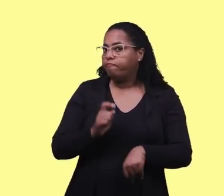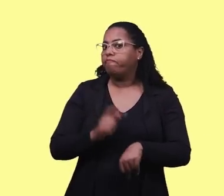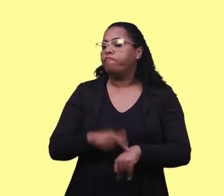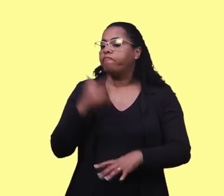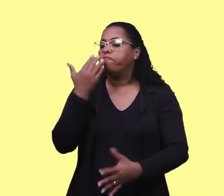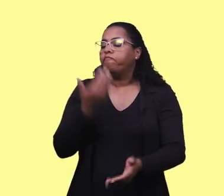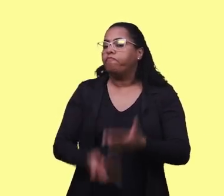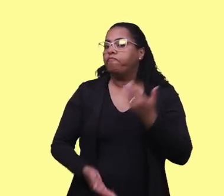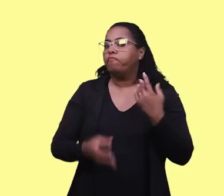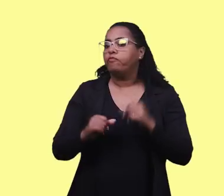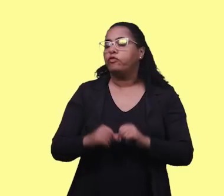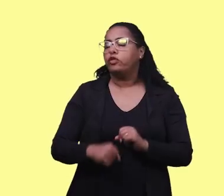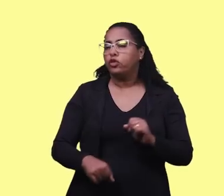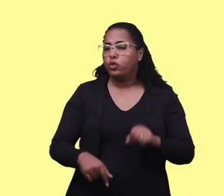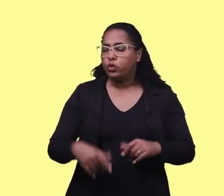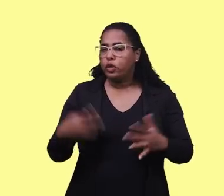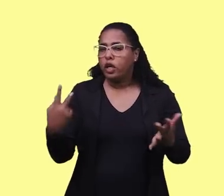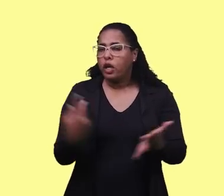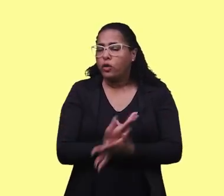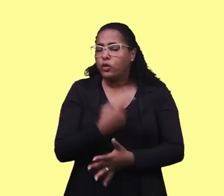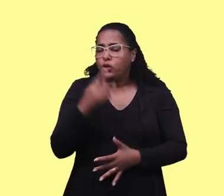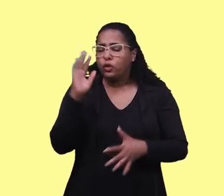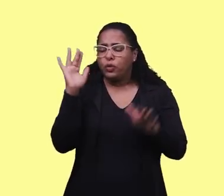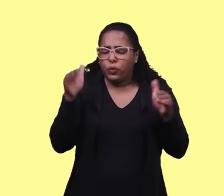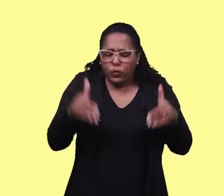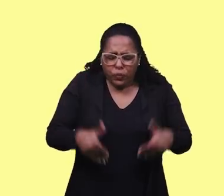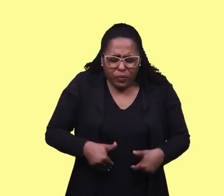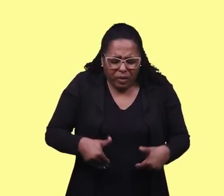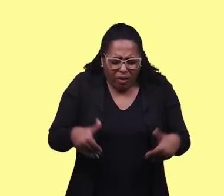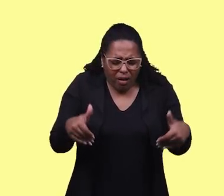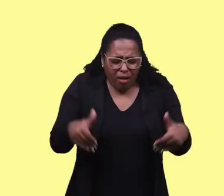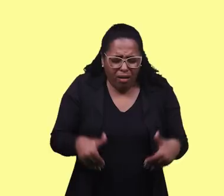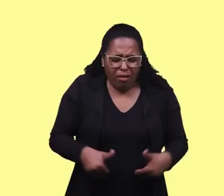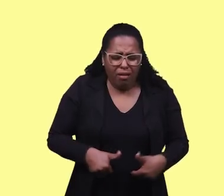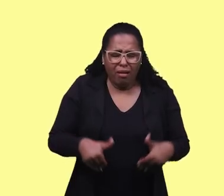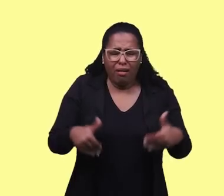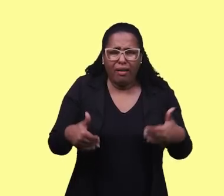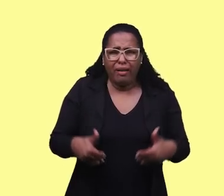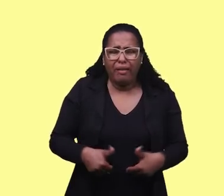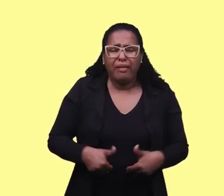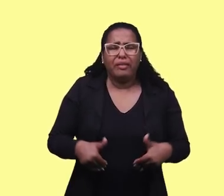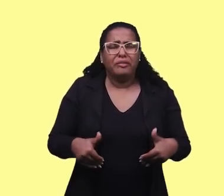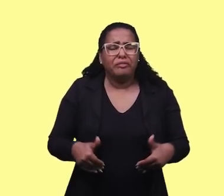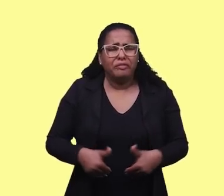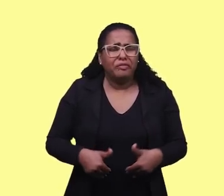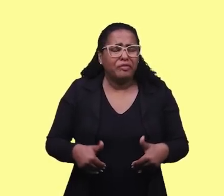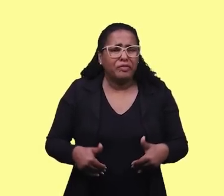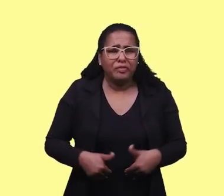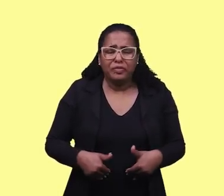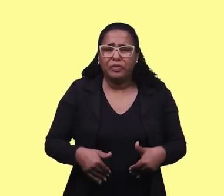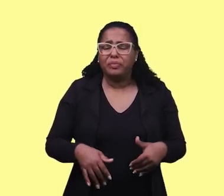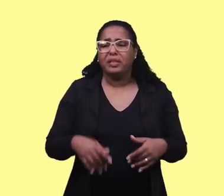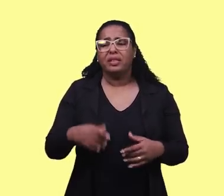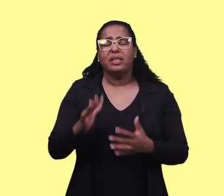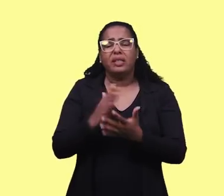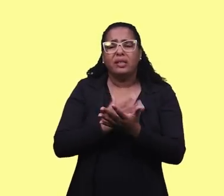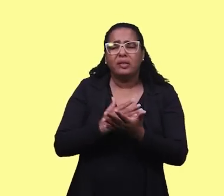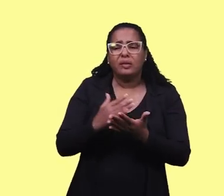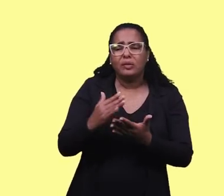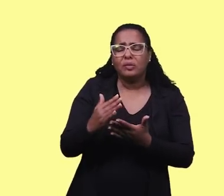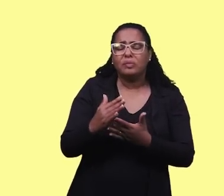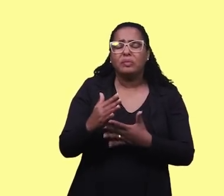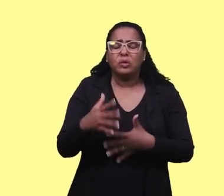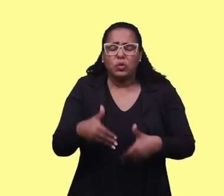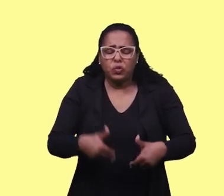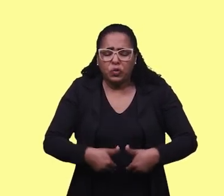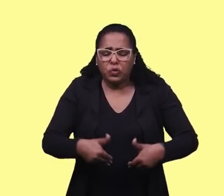perdeu tudo, veio uma grande fome e ele começou a passar necessidades. Então ele foi